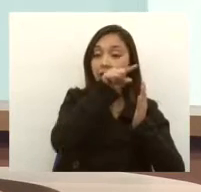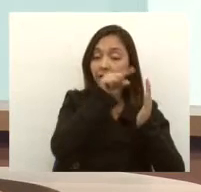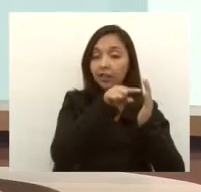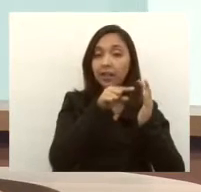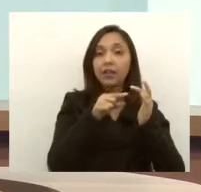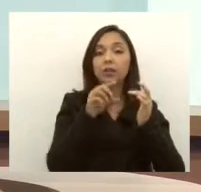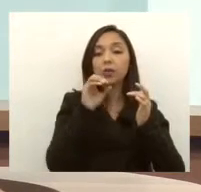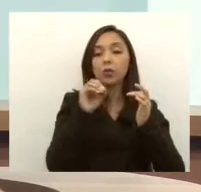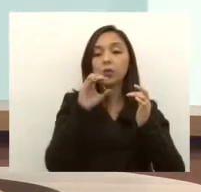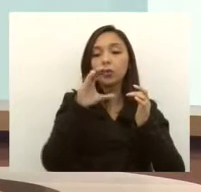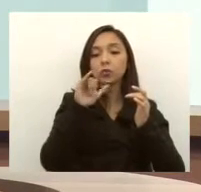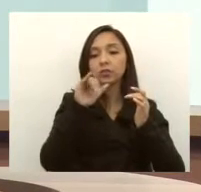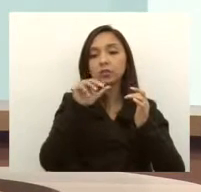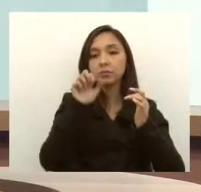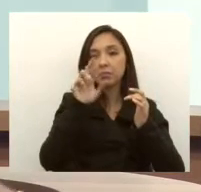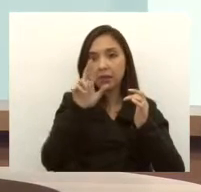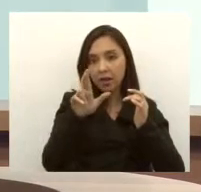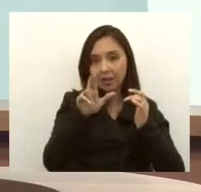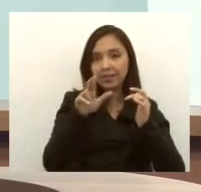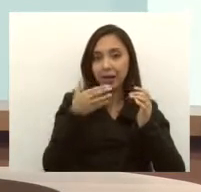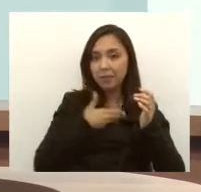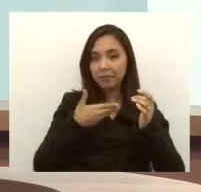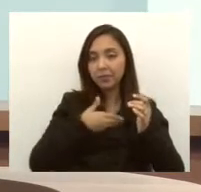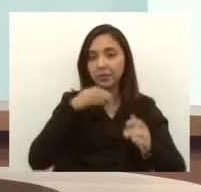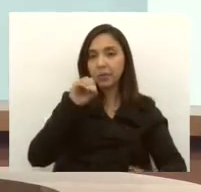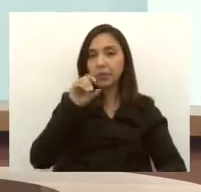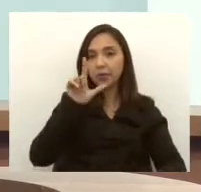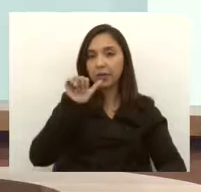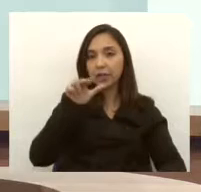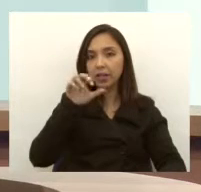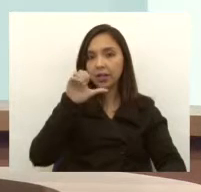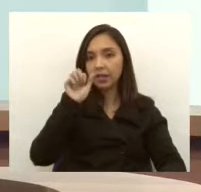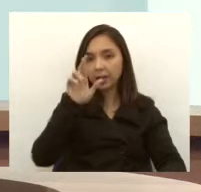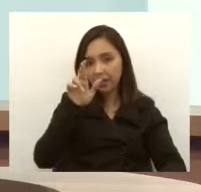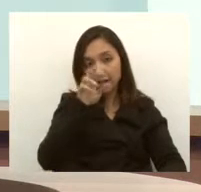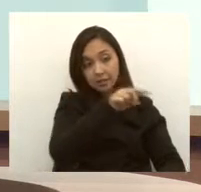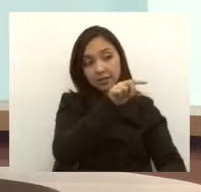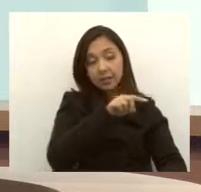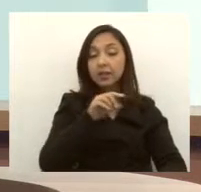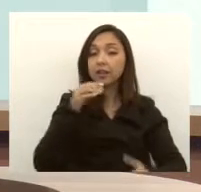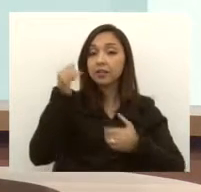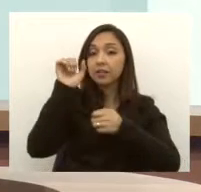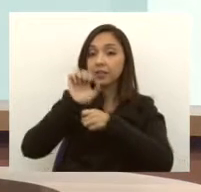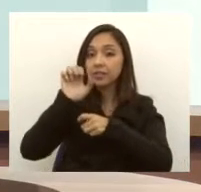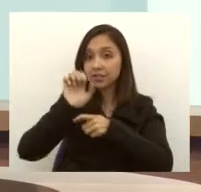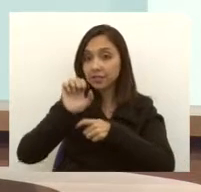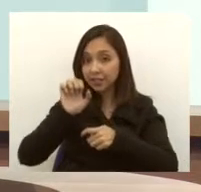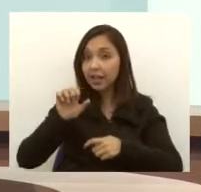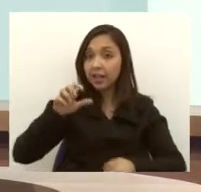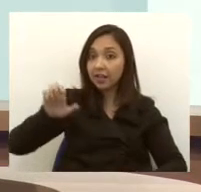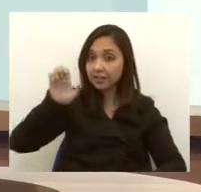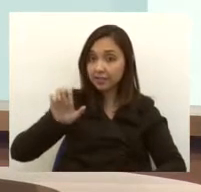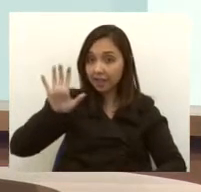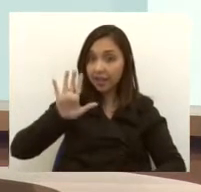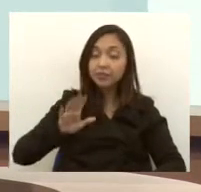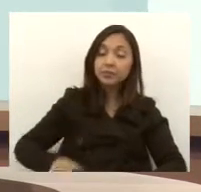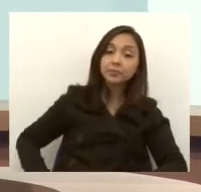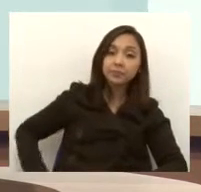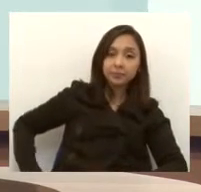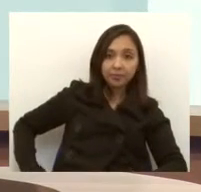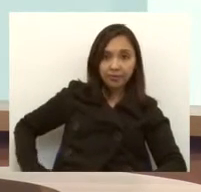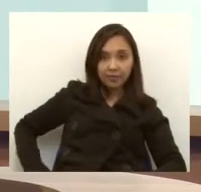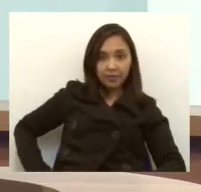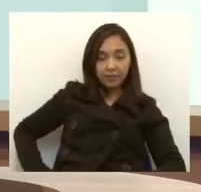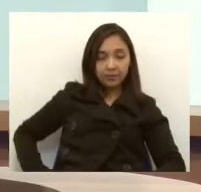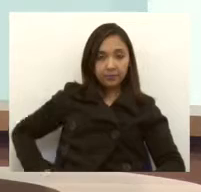tal do Ocimar lá que é amigo do Alencar, e pior, o Ocimar é funcionário do Estado e está vencendo o prazo da liberação dele